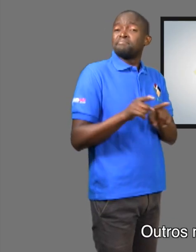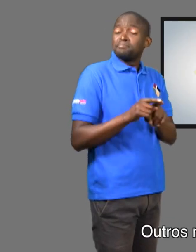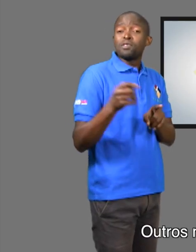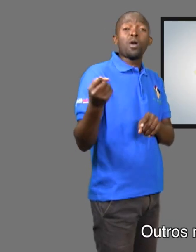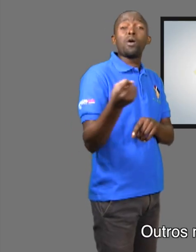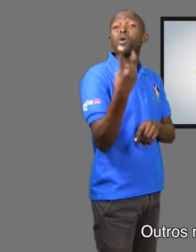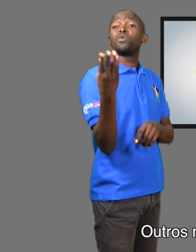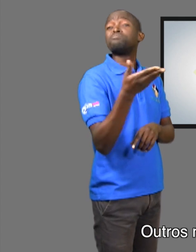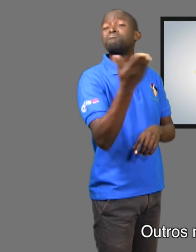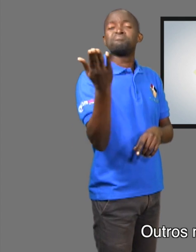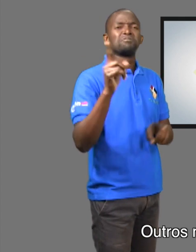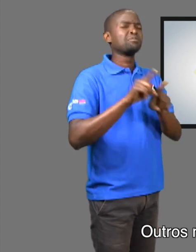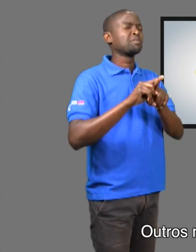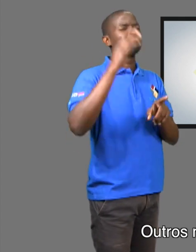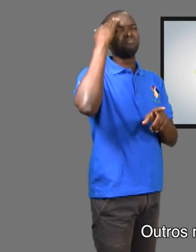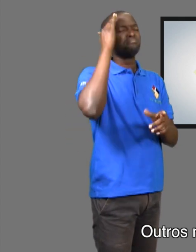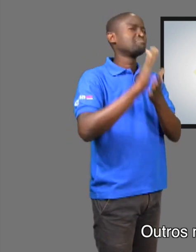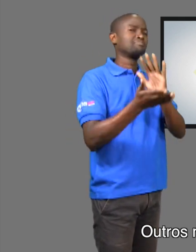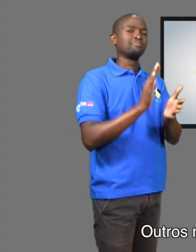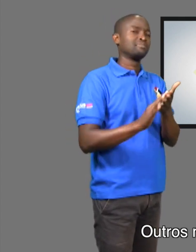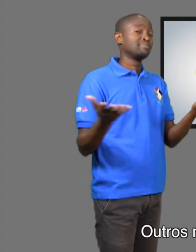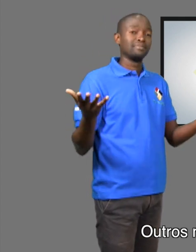Outros nem sequer a conhecem.